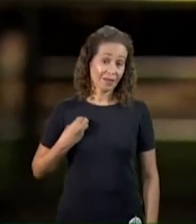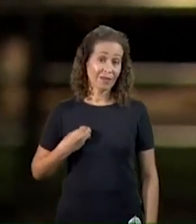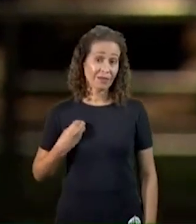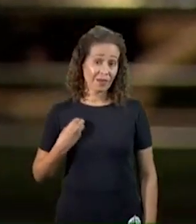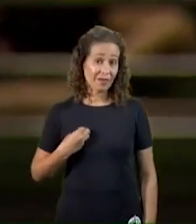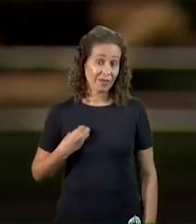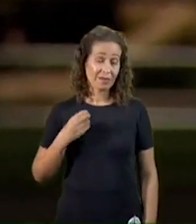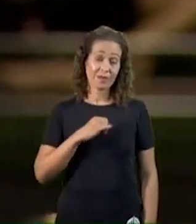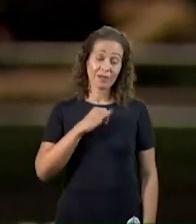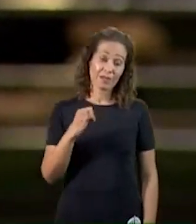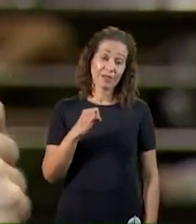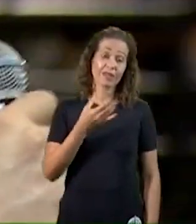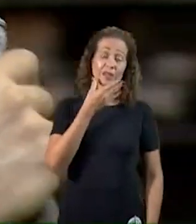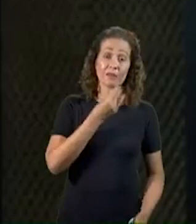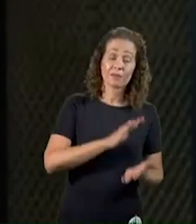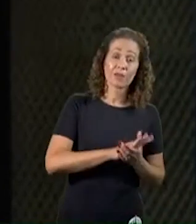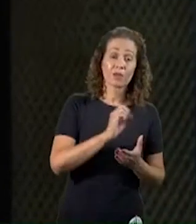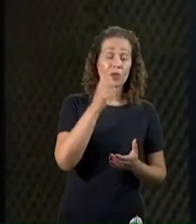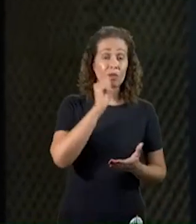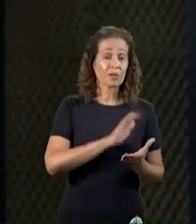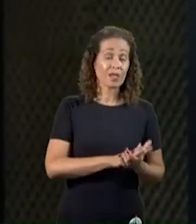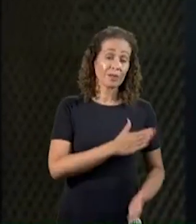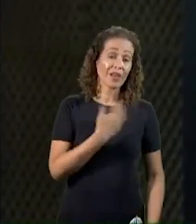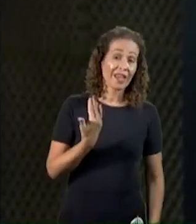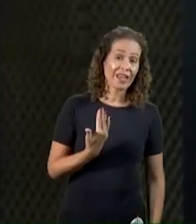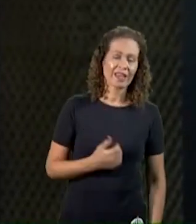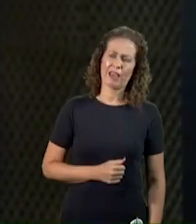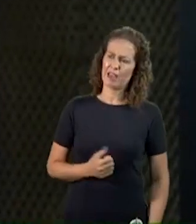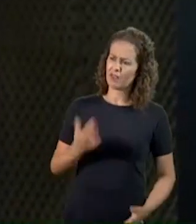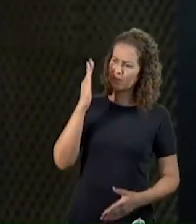humor. Ai, Lucinho, que falta de romantismo. Trago verdades.